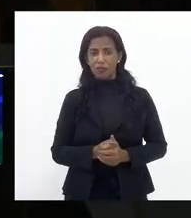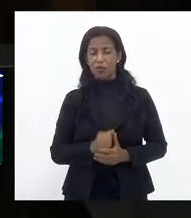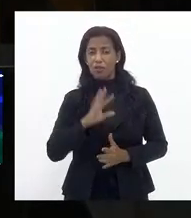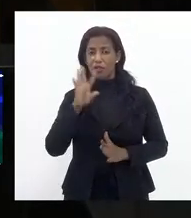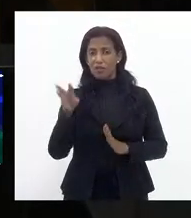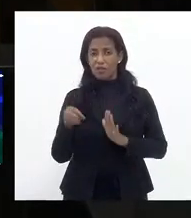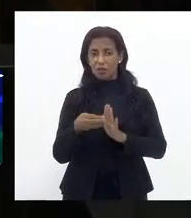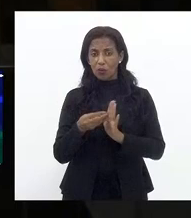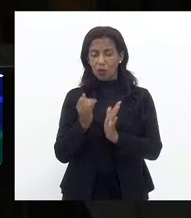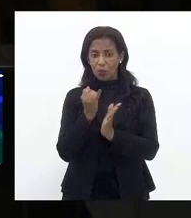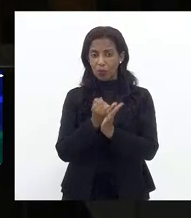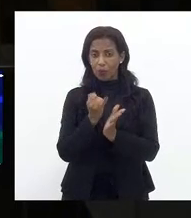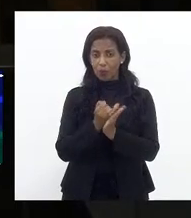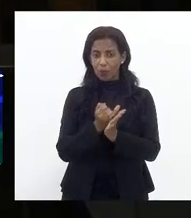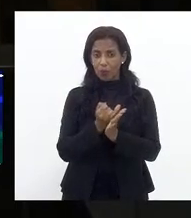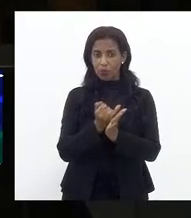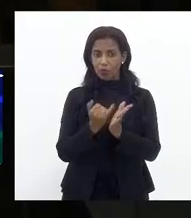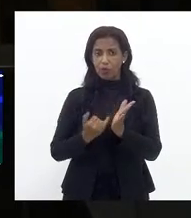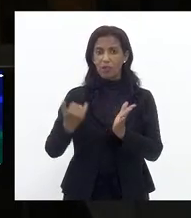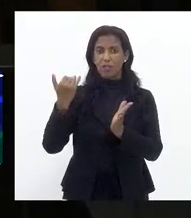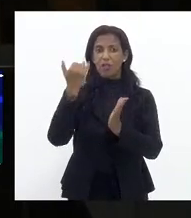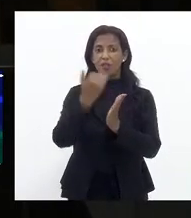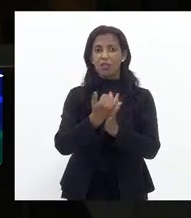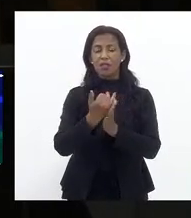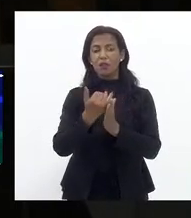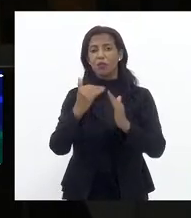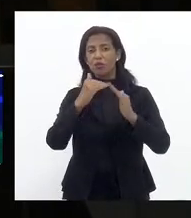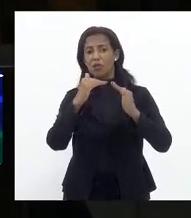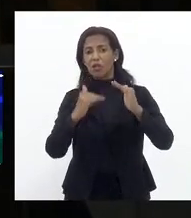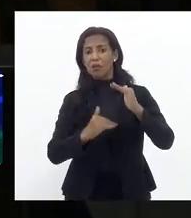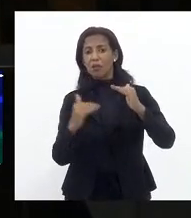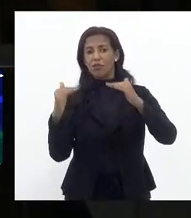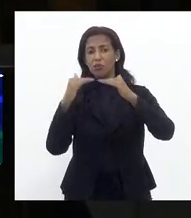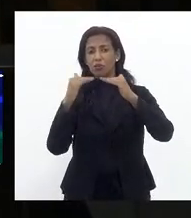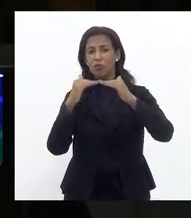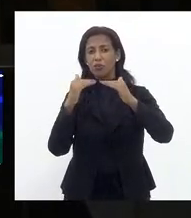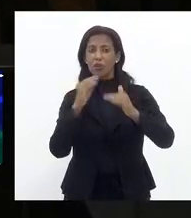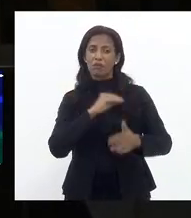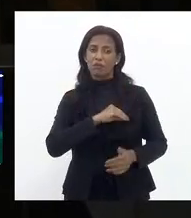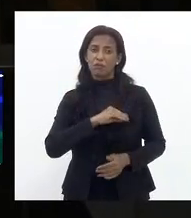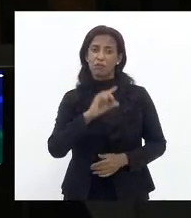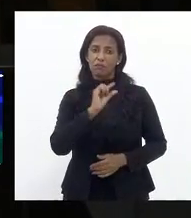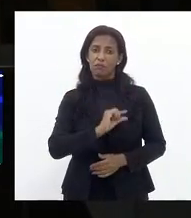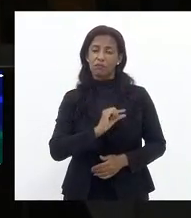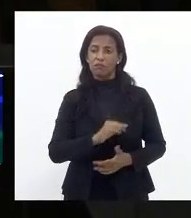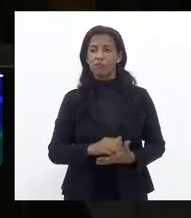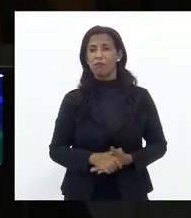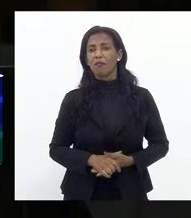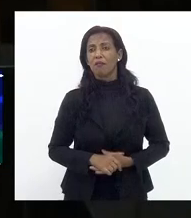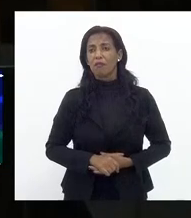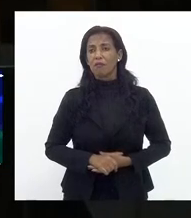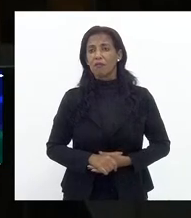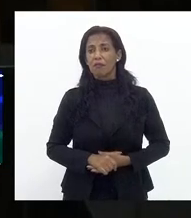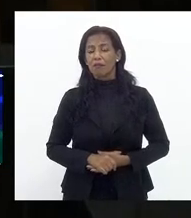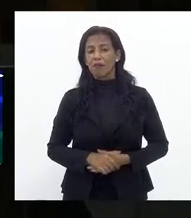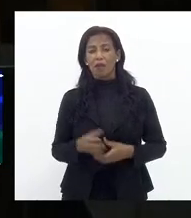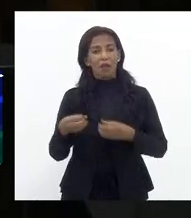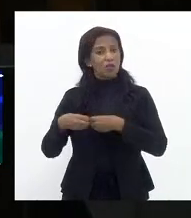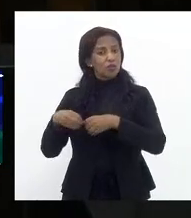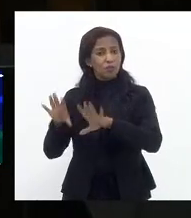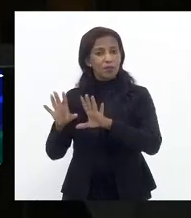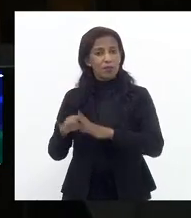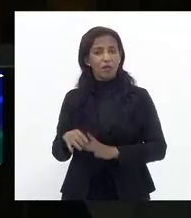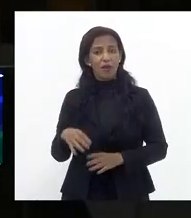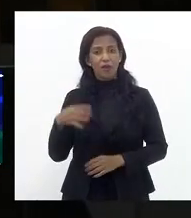colocar alíquota em cima de quem ganha menos que o teto do salário mínimo. Então, é dispensável,